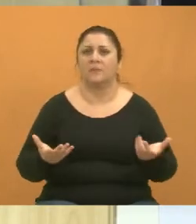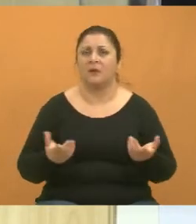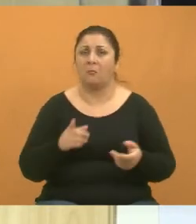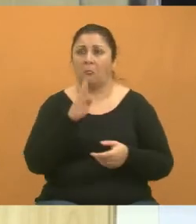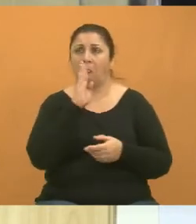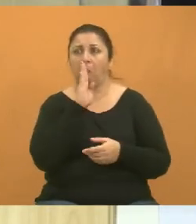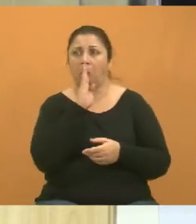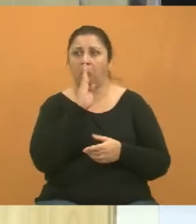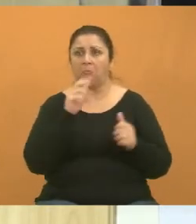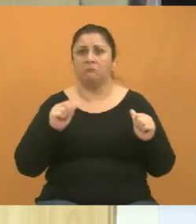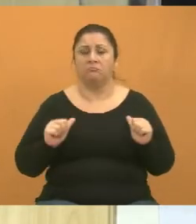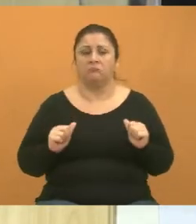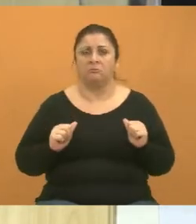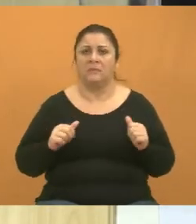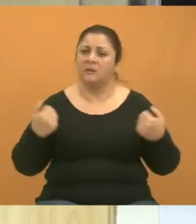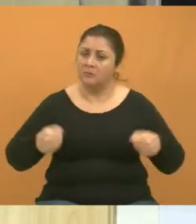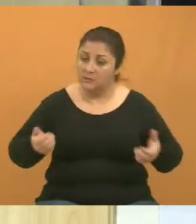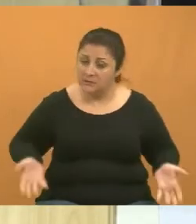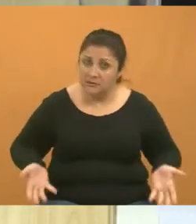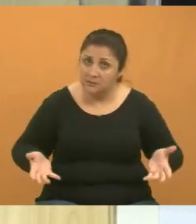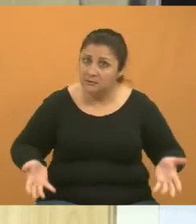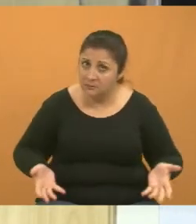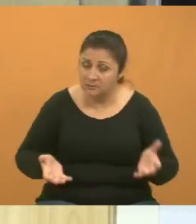não incentivarem,